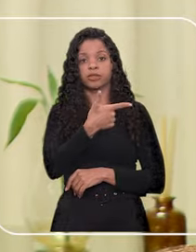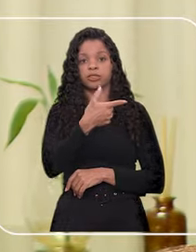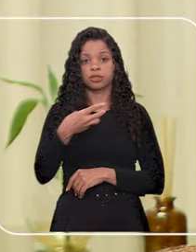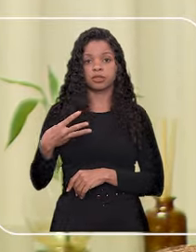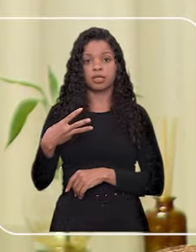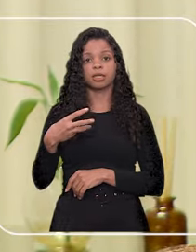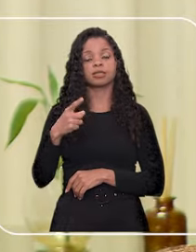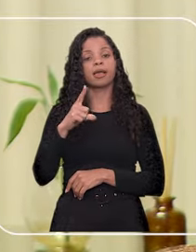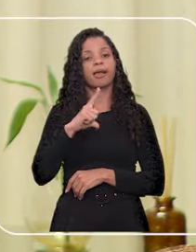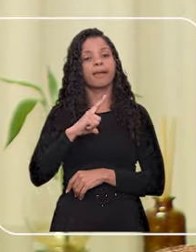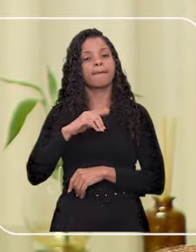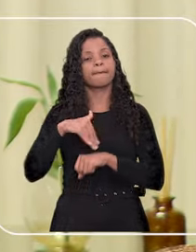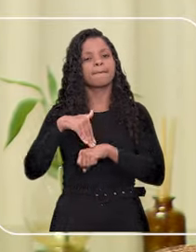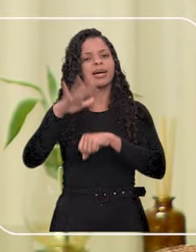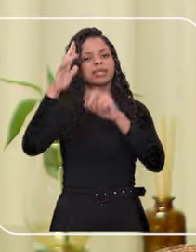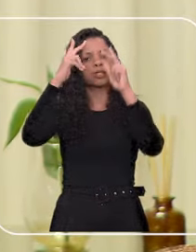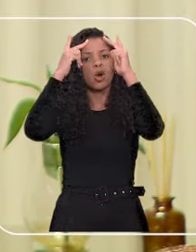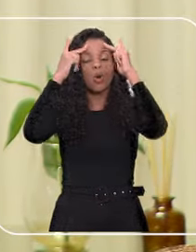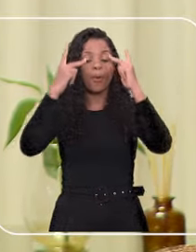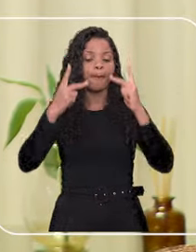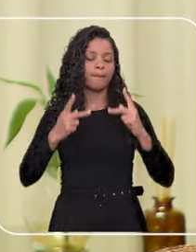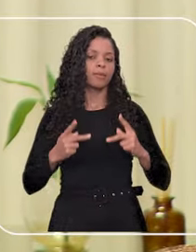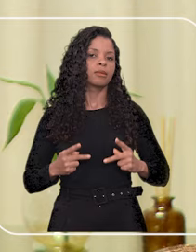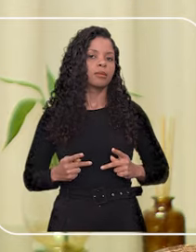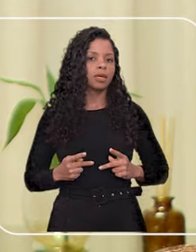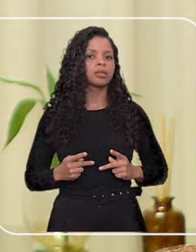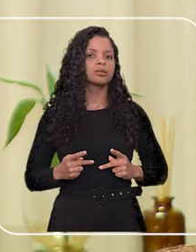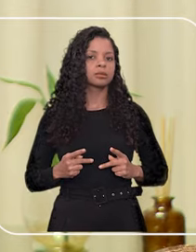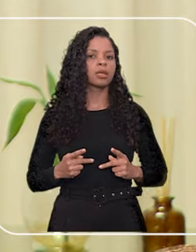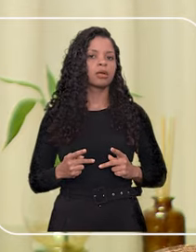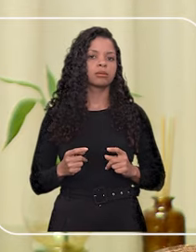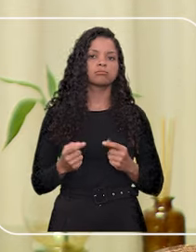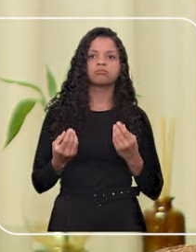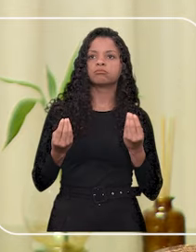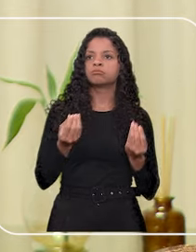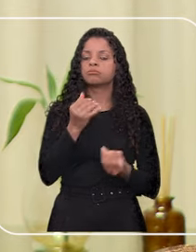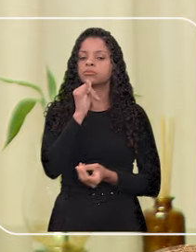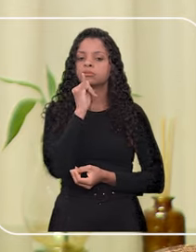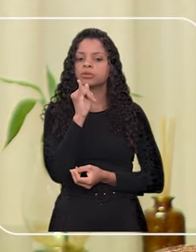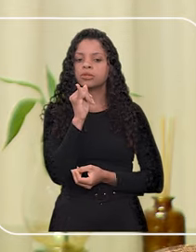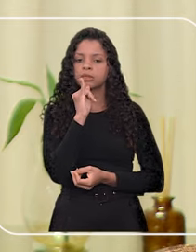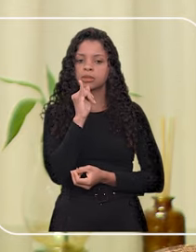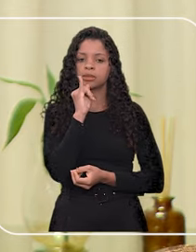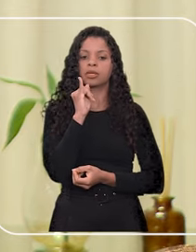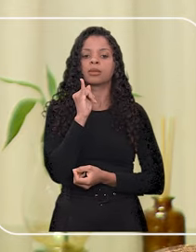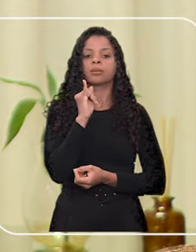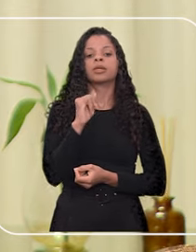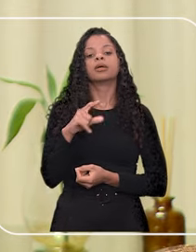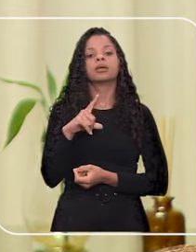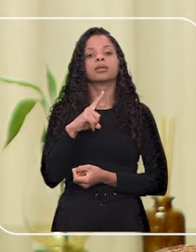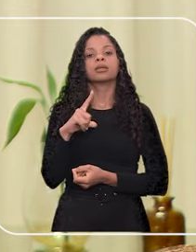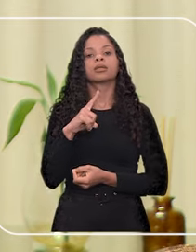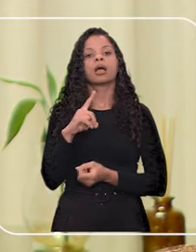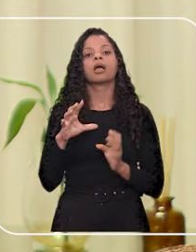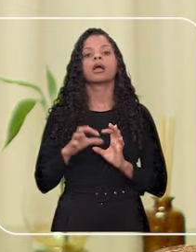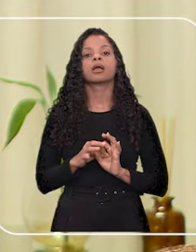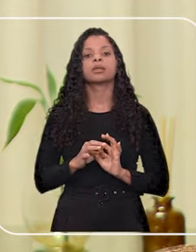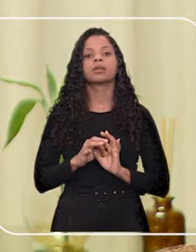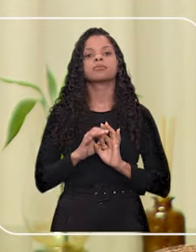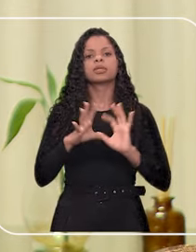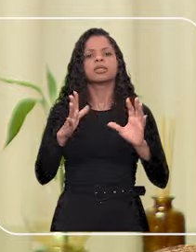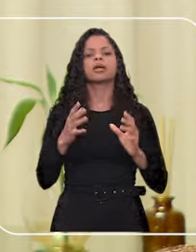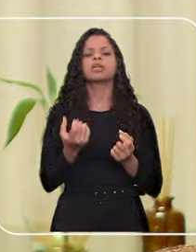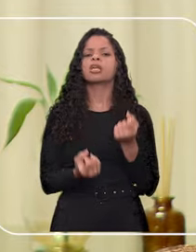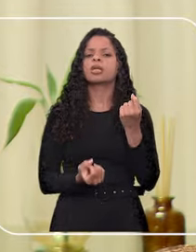um caráter mais humanitário ele vai tratar por exemplo um um ponto bem interessante né do Decreto de 2023 ele vai conceder o indulto em alguns